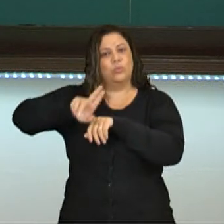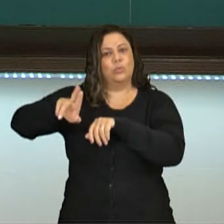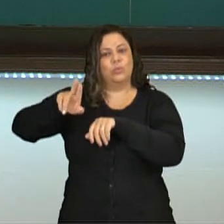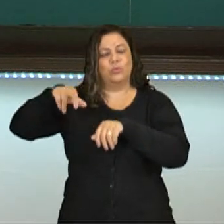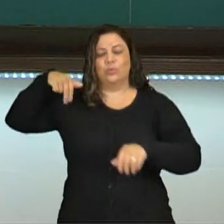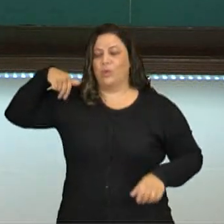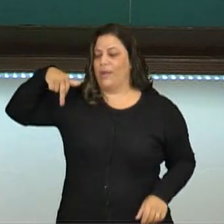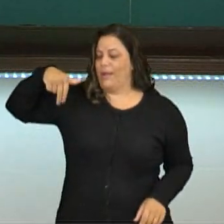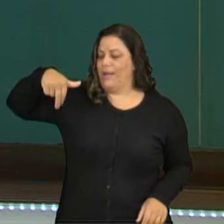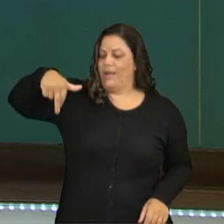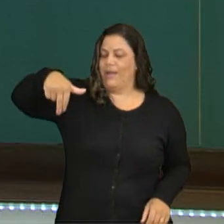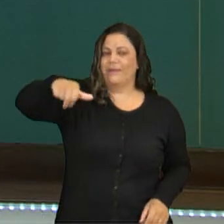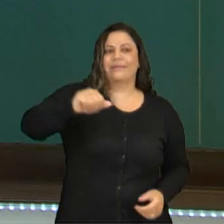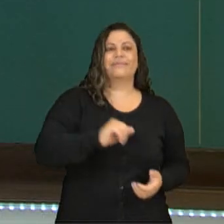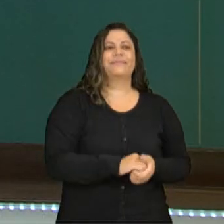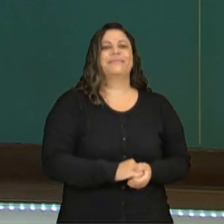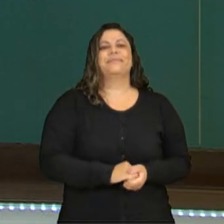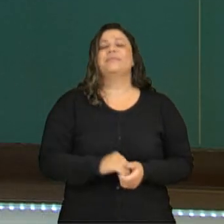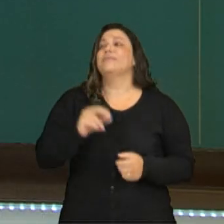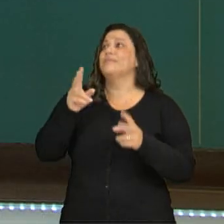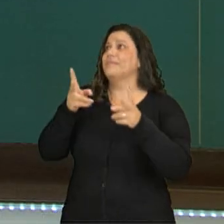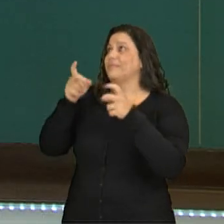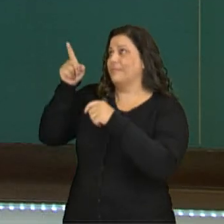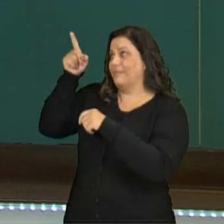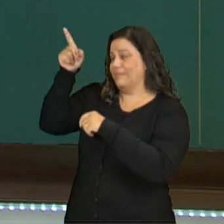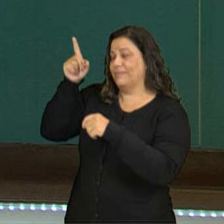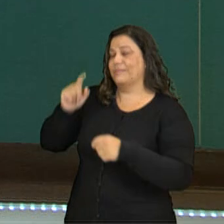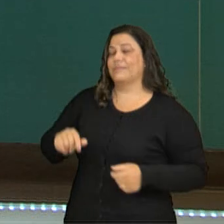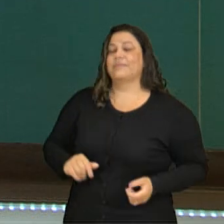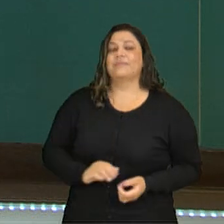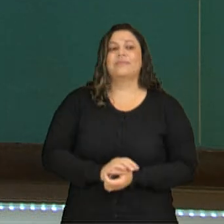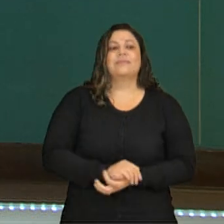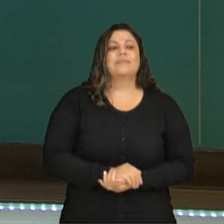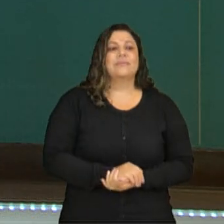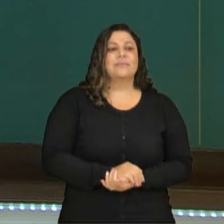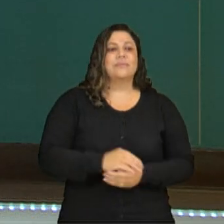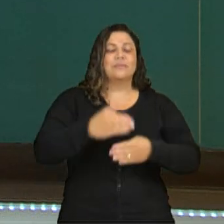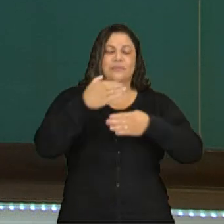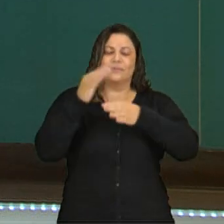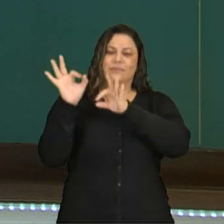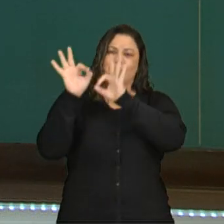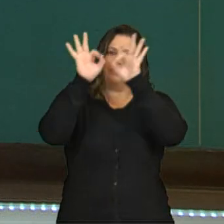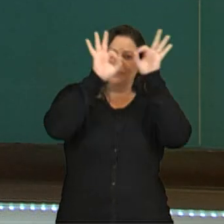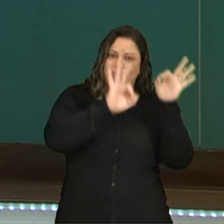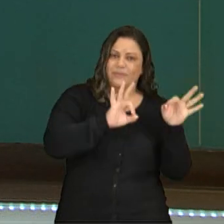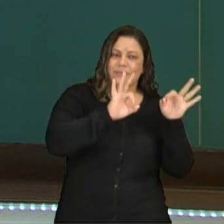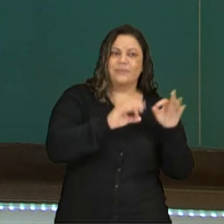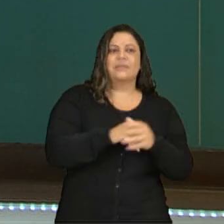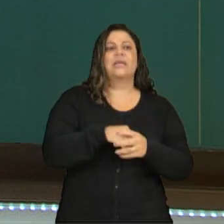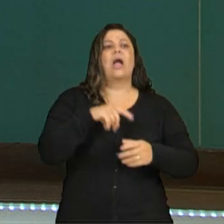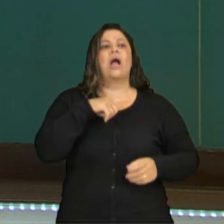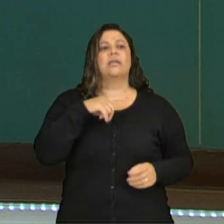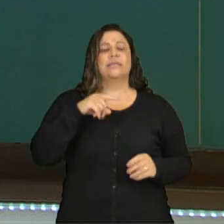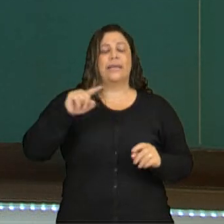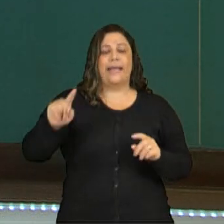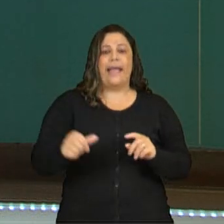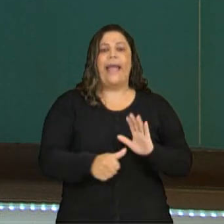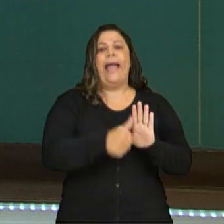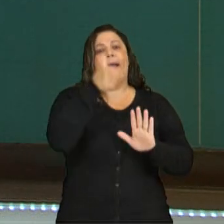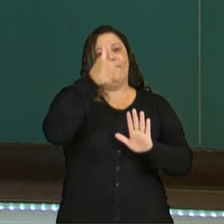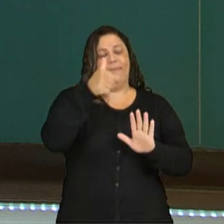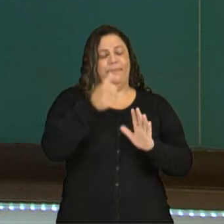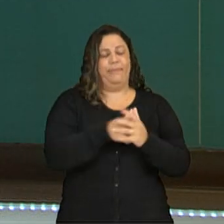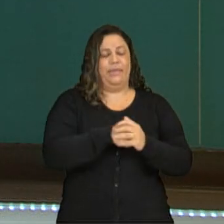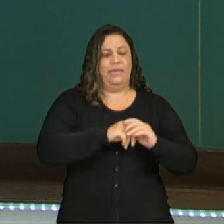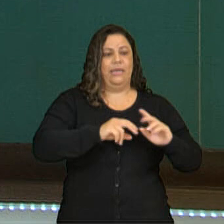movimentava. Olha só para esse desenho, para vocês entenderem melhor, tá? Então, você tem a torre